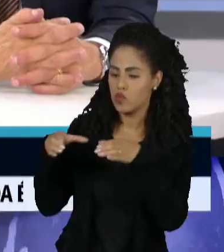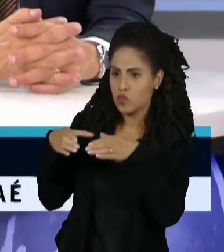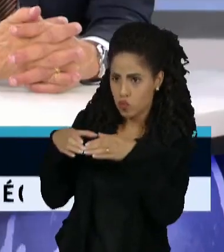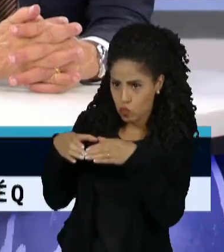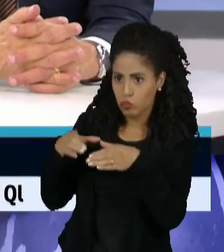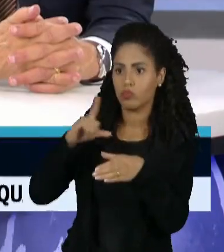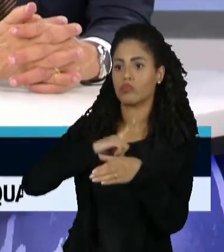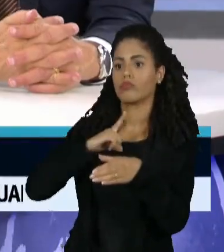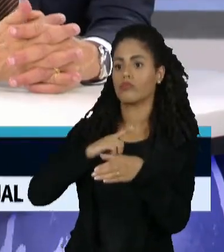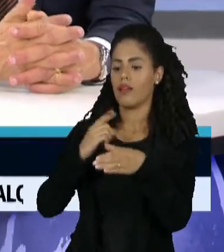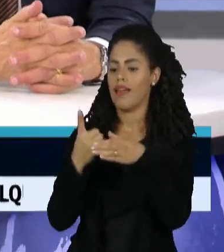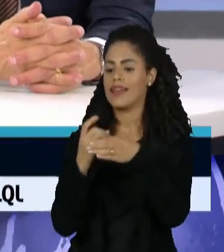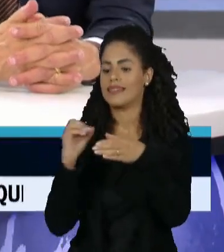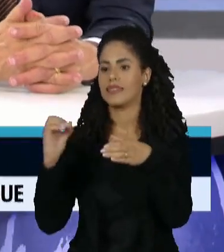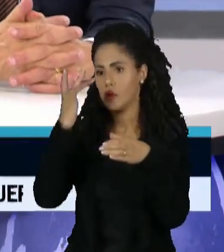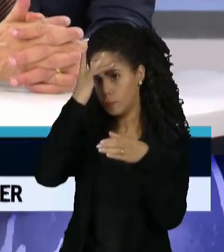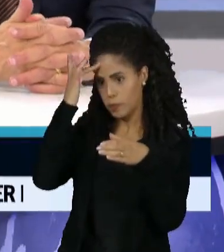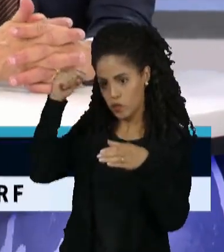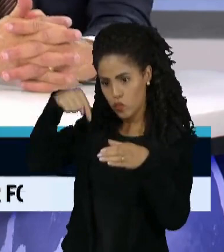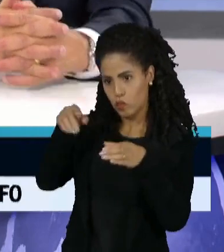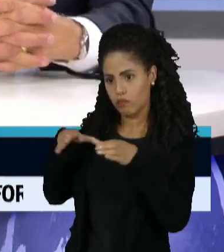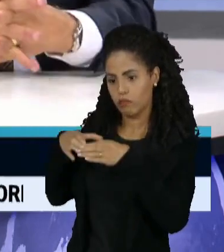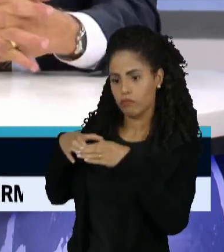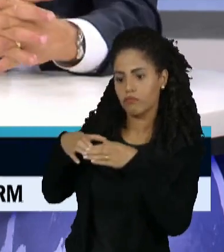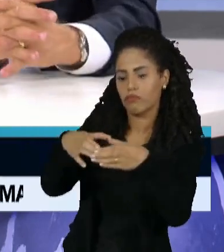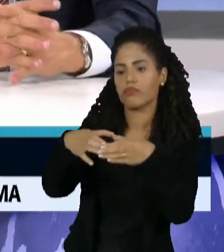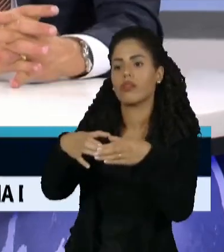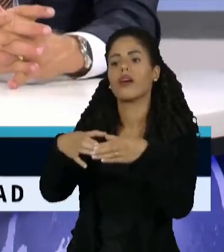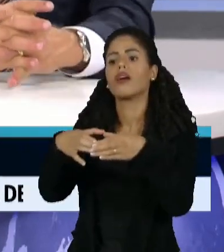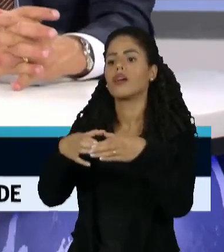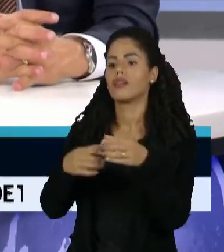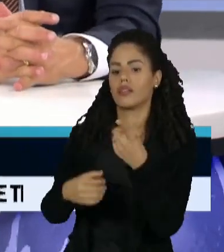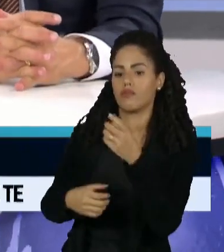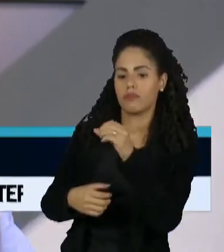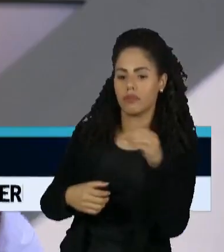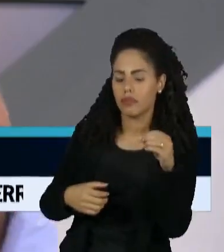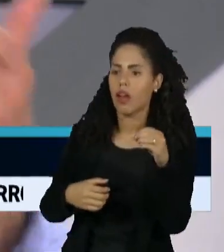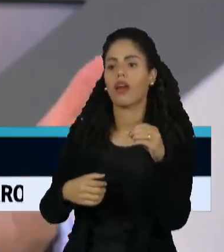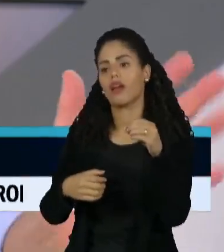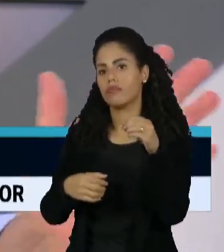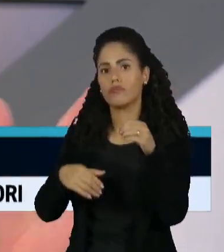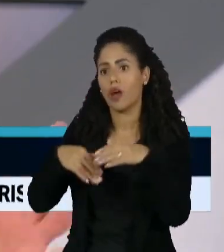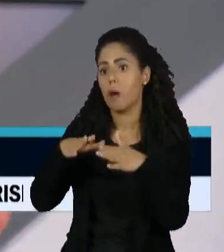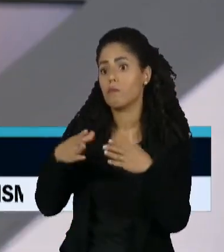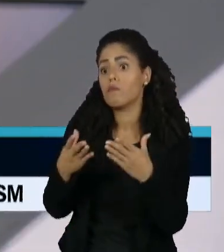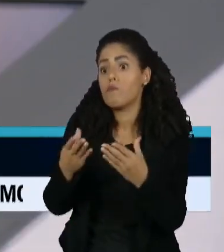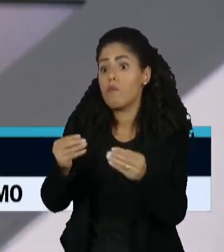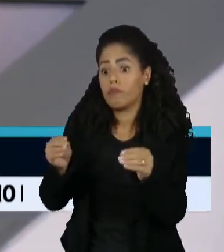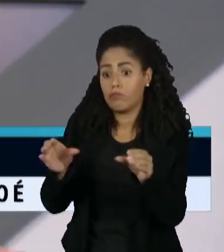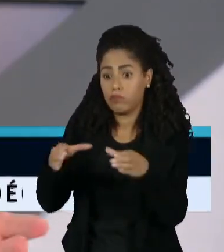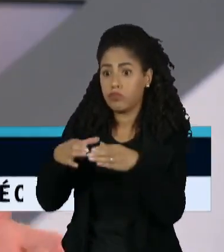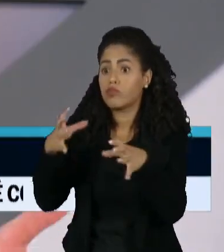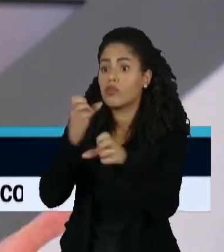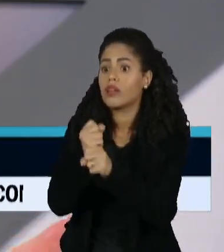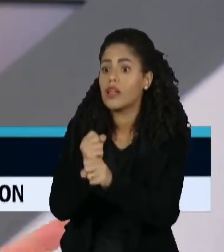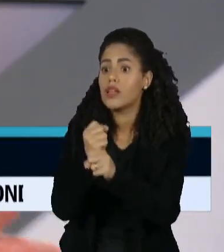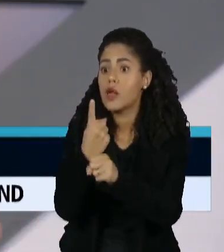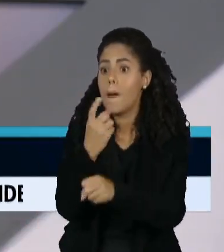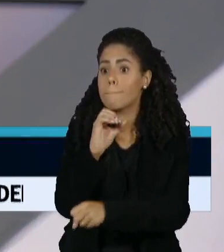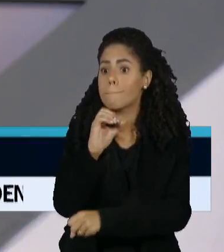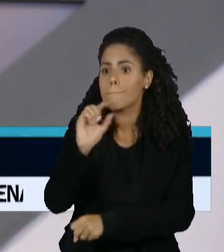grupo dele tinha mais de 100 pessoas. Quer dizer, mais de 10 grupos com mais de 100 pessoas, já aí temos 1.000 pessoas. E